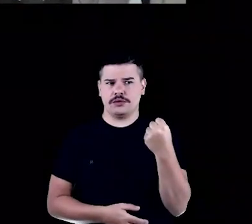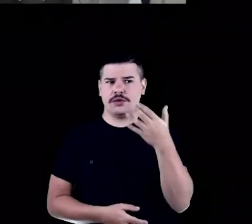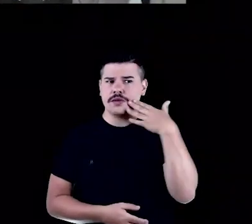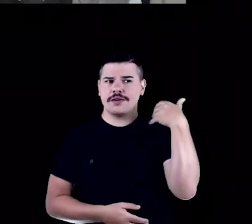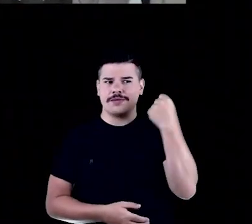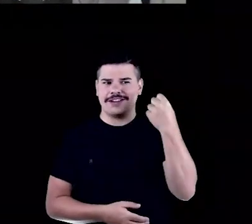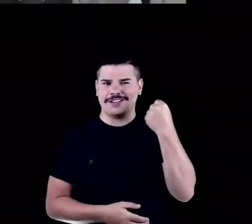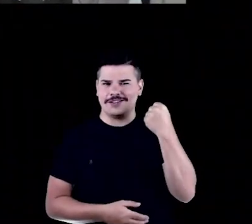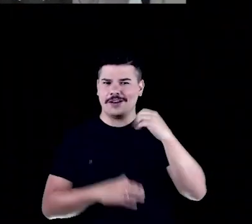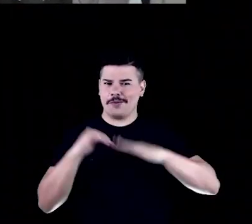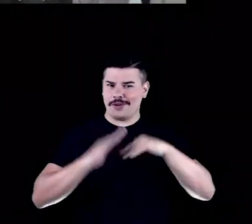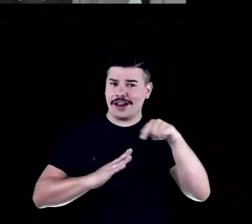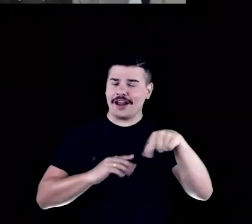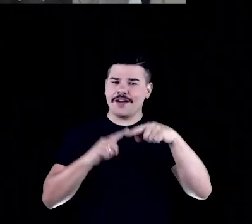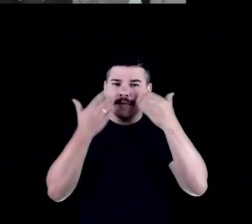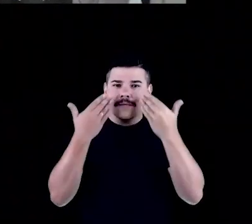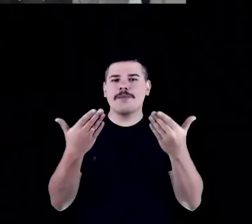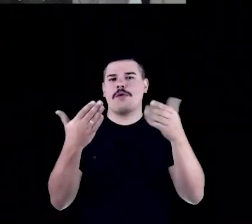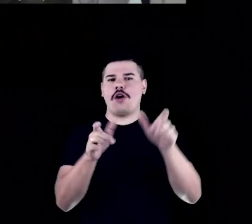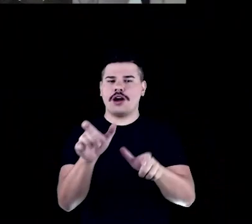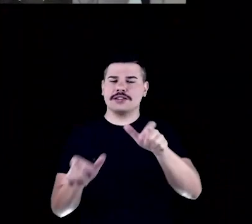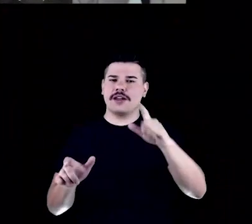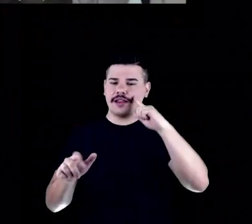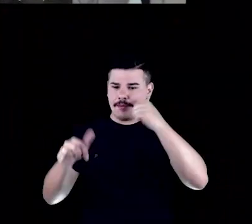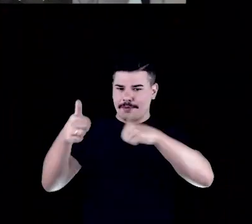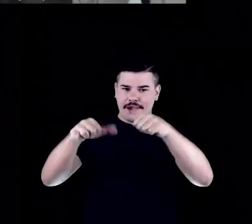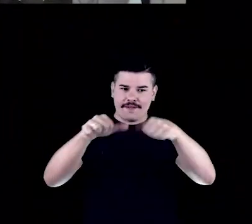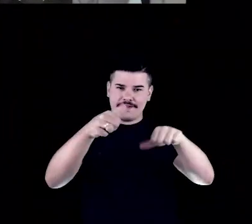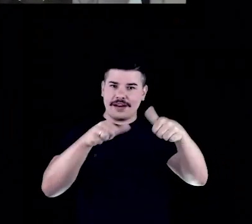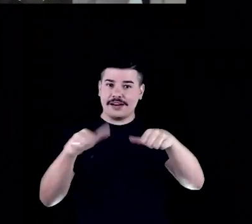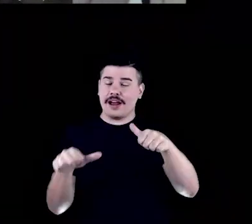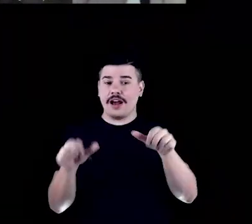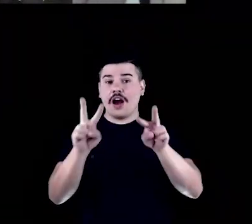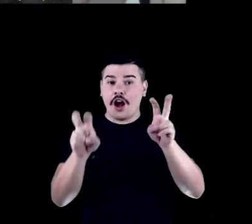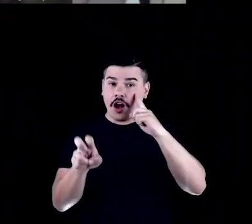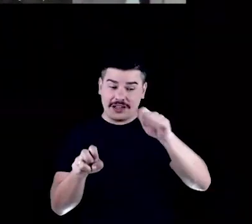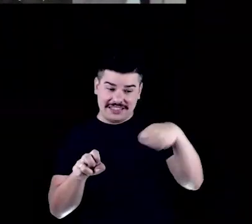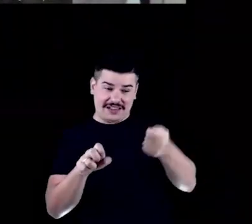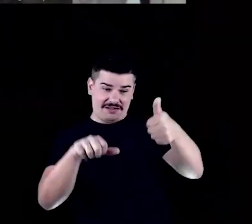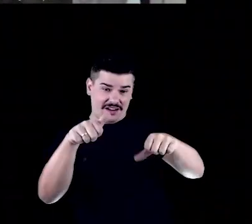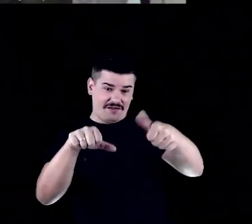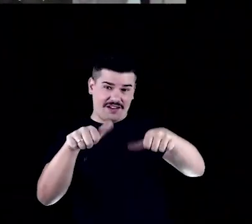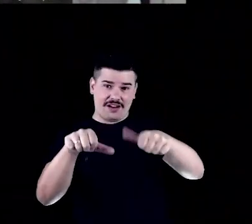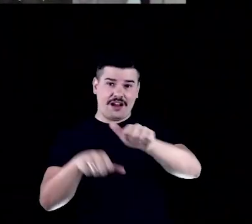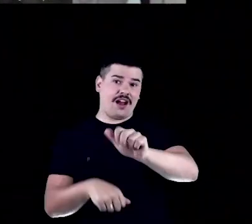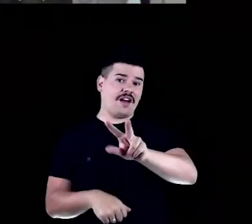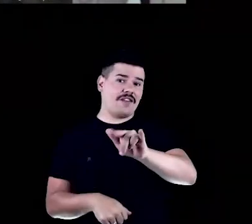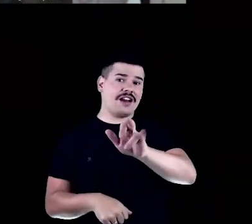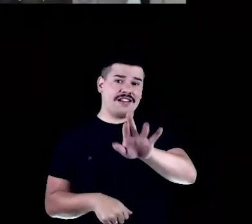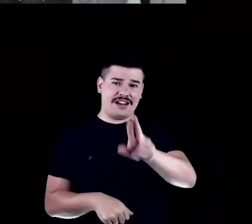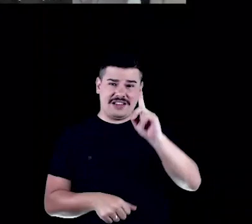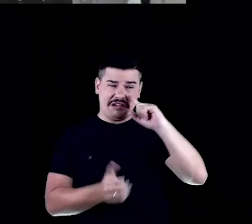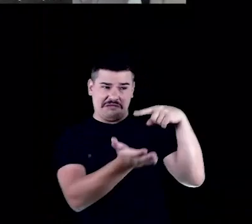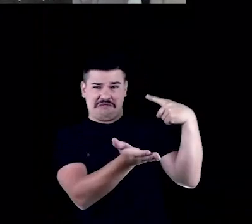Né? Por exemplo, a gente não pode avaliar, eu não posso avaliar, ó, eu já estou usando o termo avaliar, olha como isso já faz